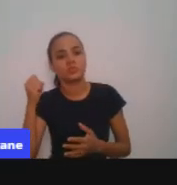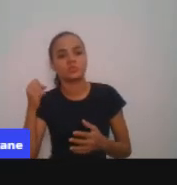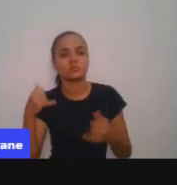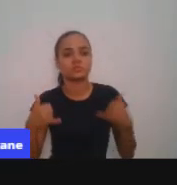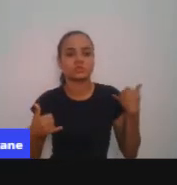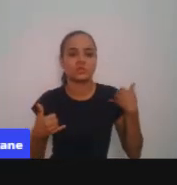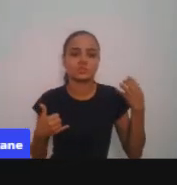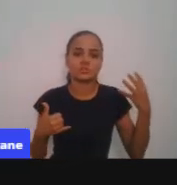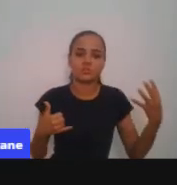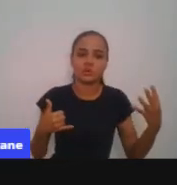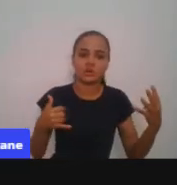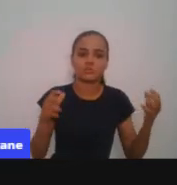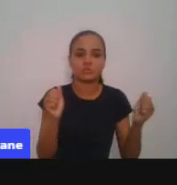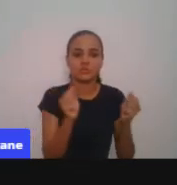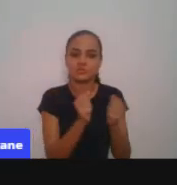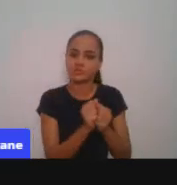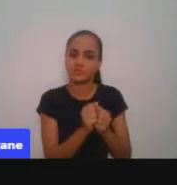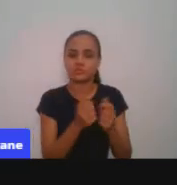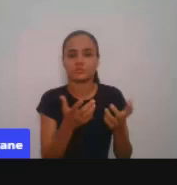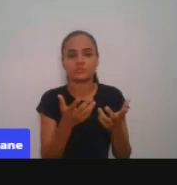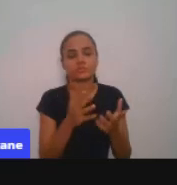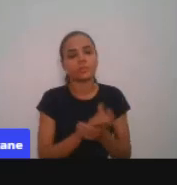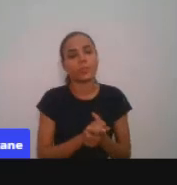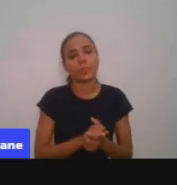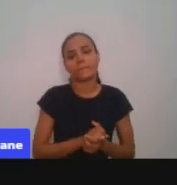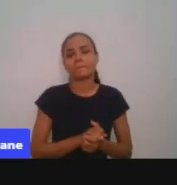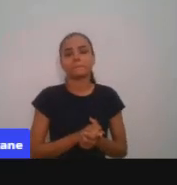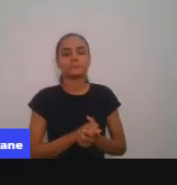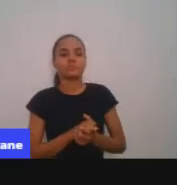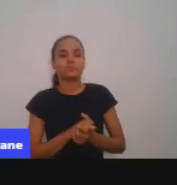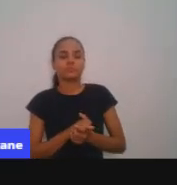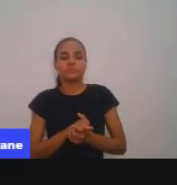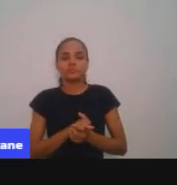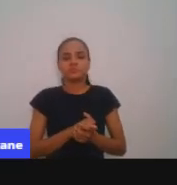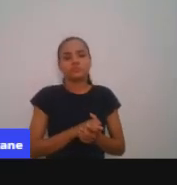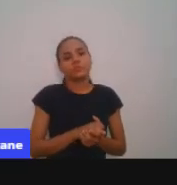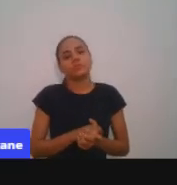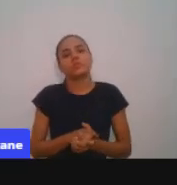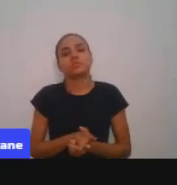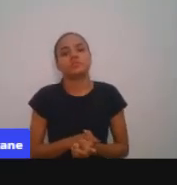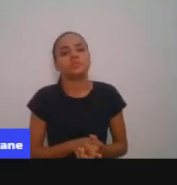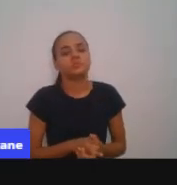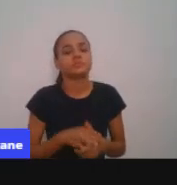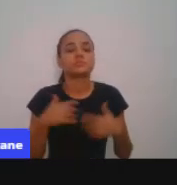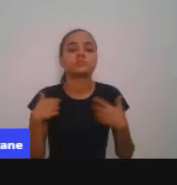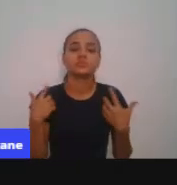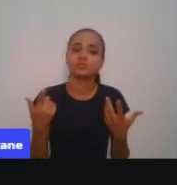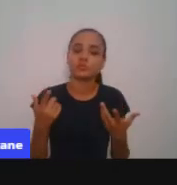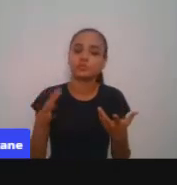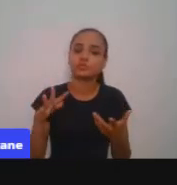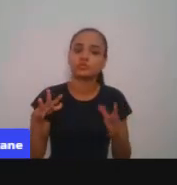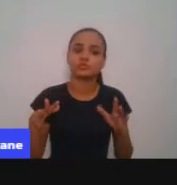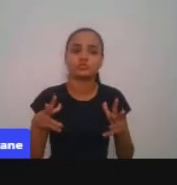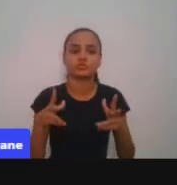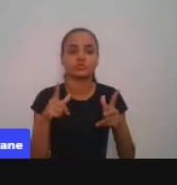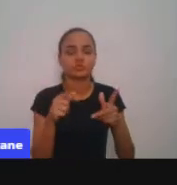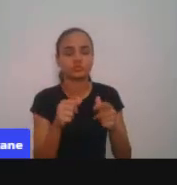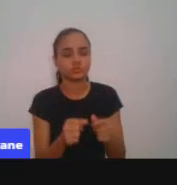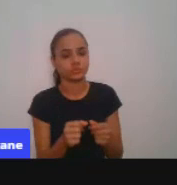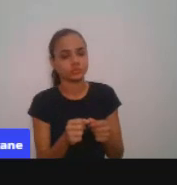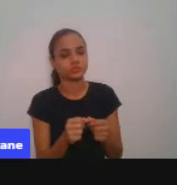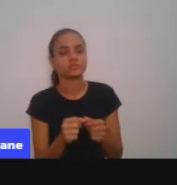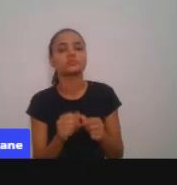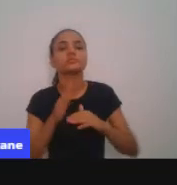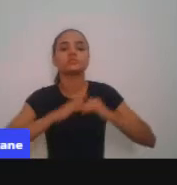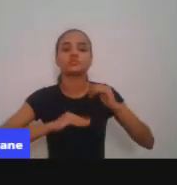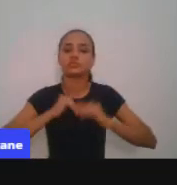difíceis, que todos, e daí quando eu digo todos, somos todos nós, inclusive, tanto os profissionais como as famílias